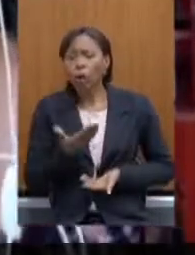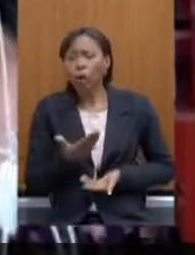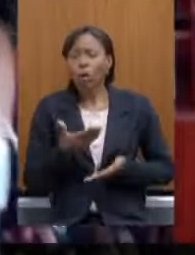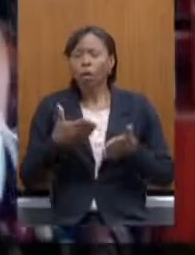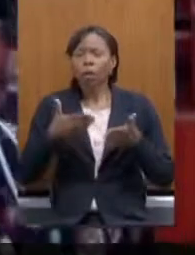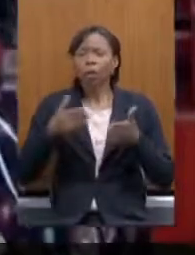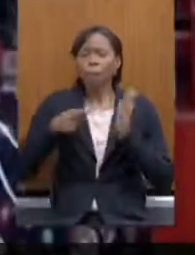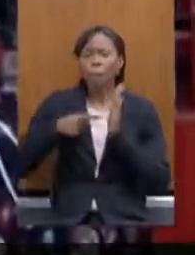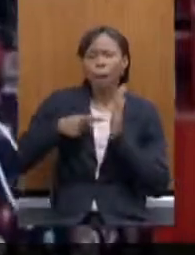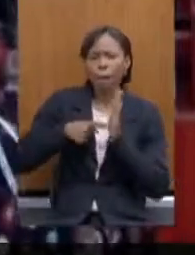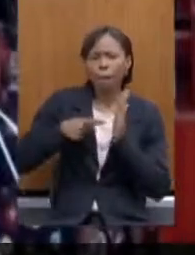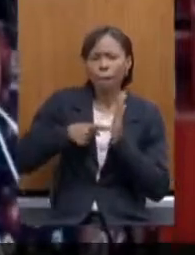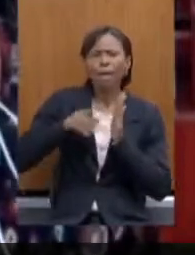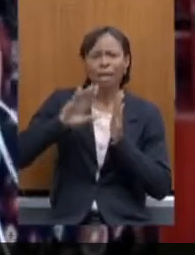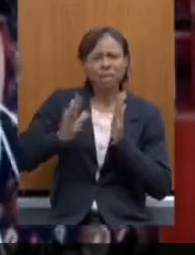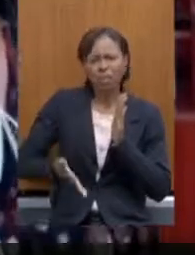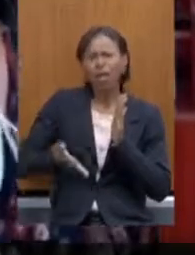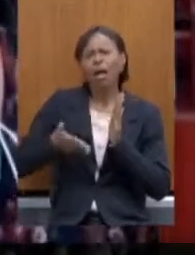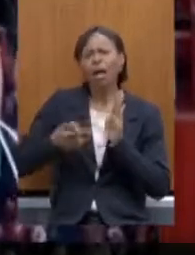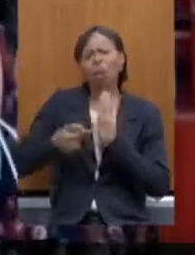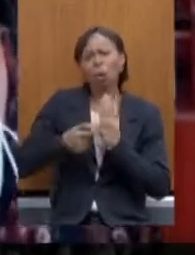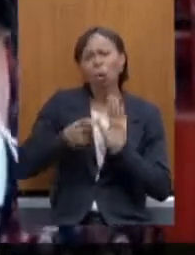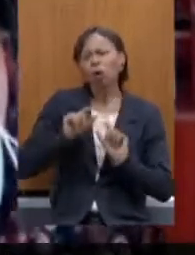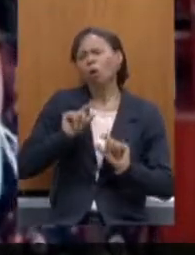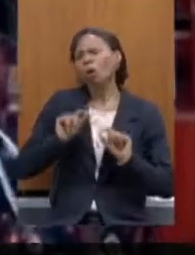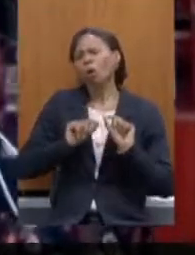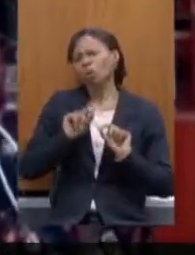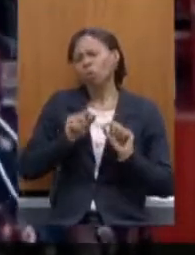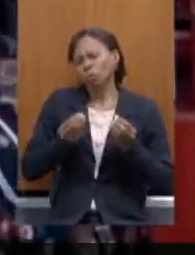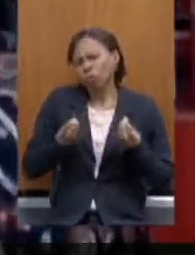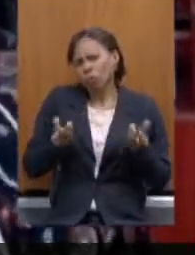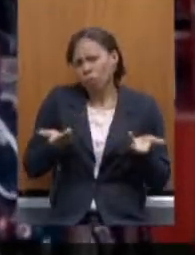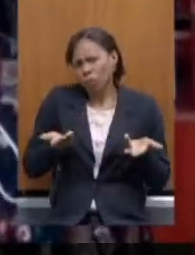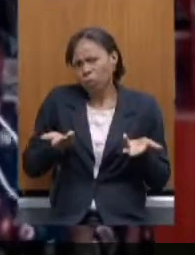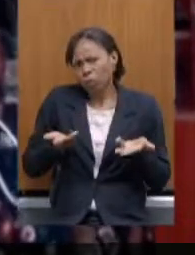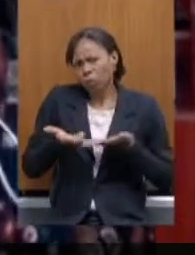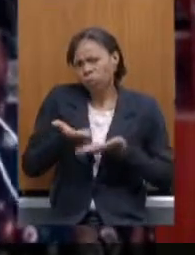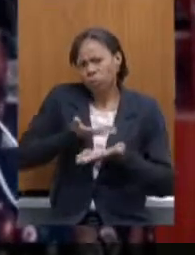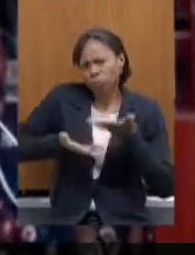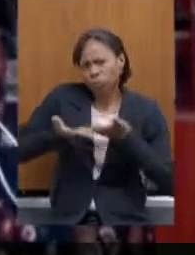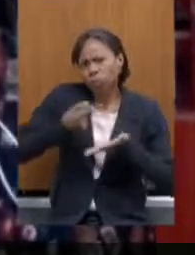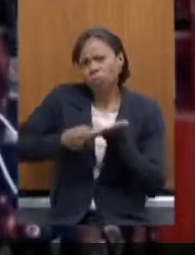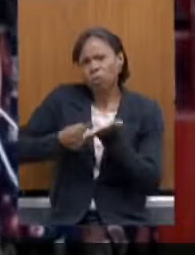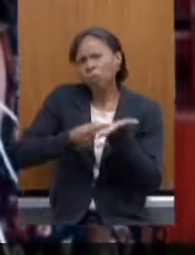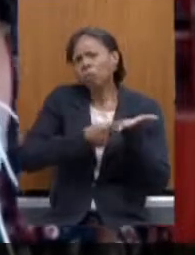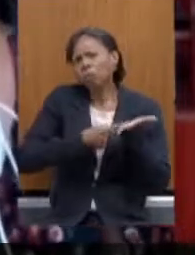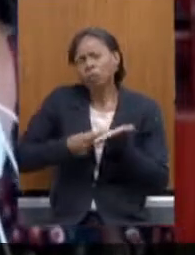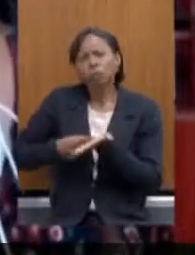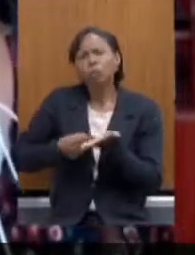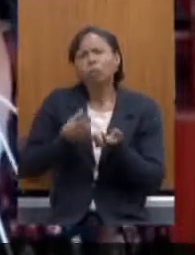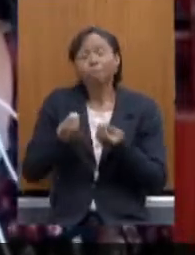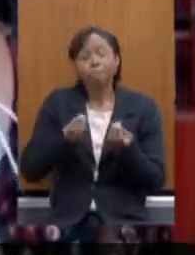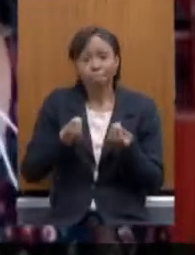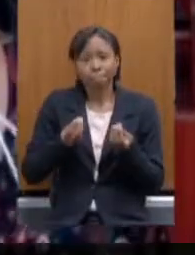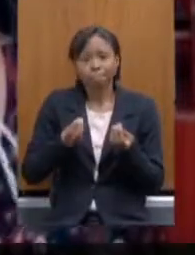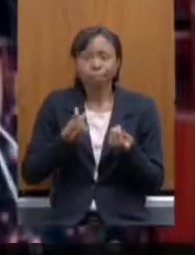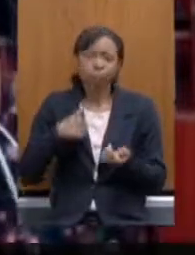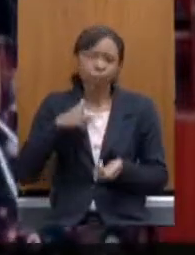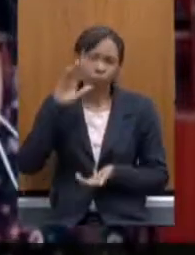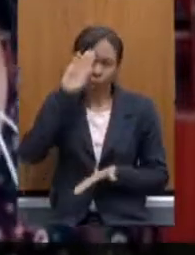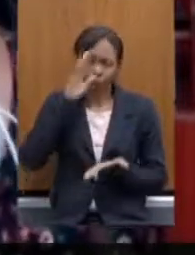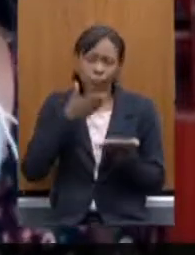denúncias que foram colocadas como é que vai ser estabelecido o processo de negociação bom então eu creio